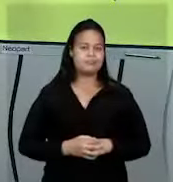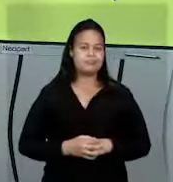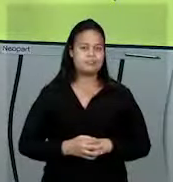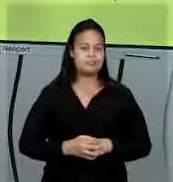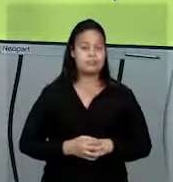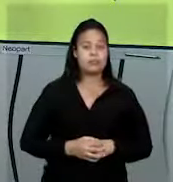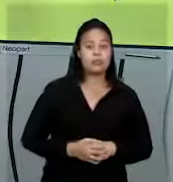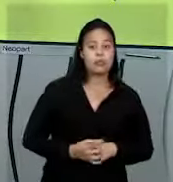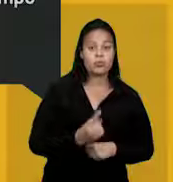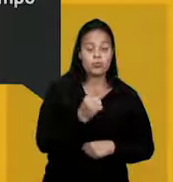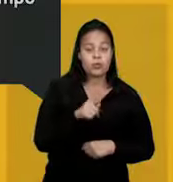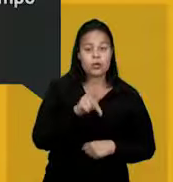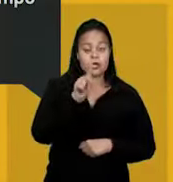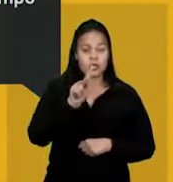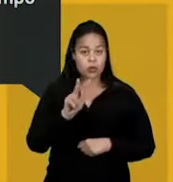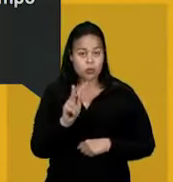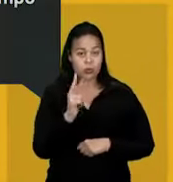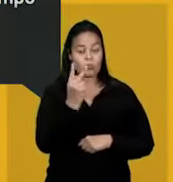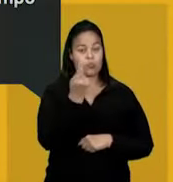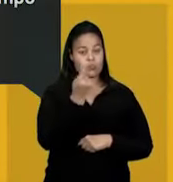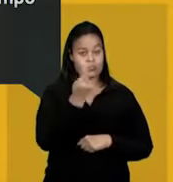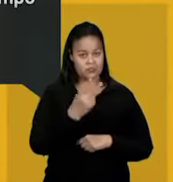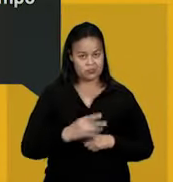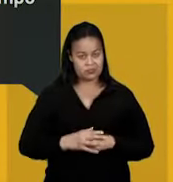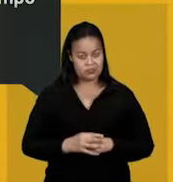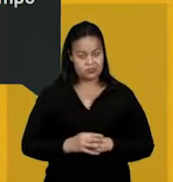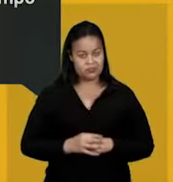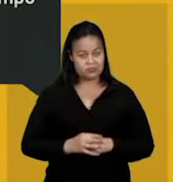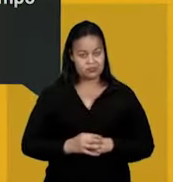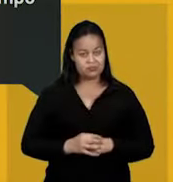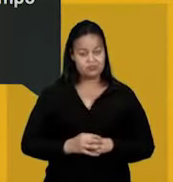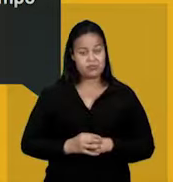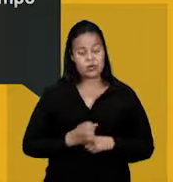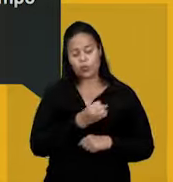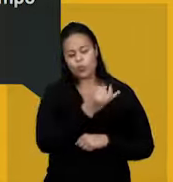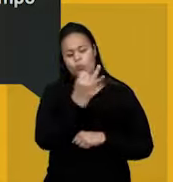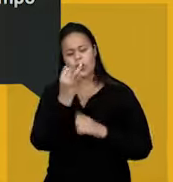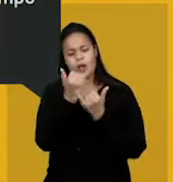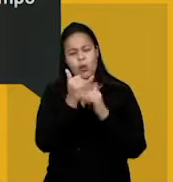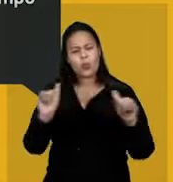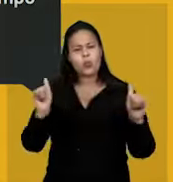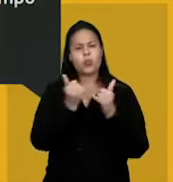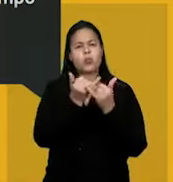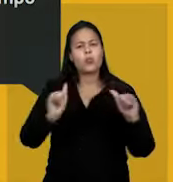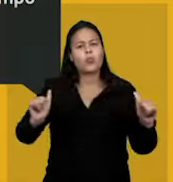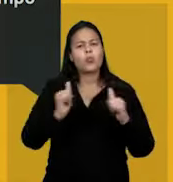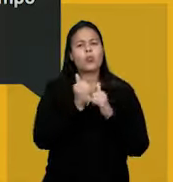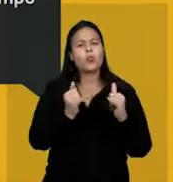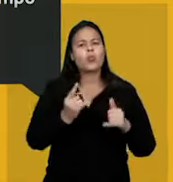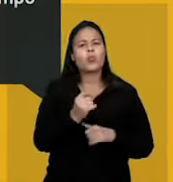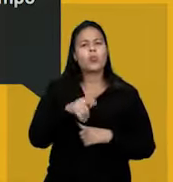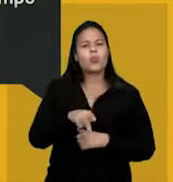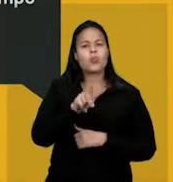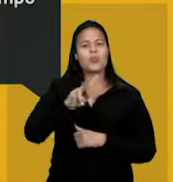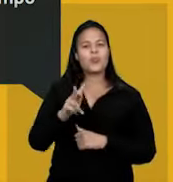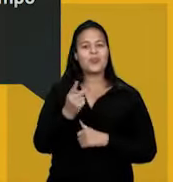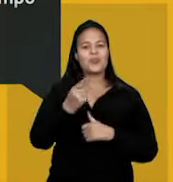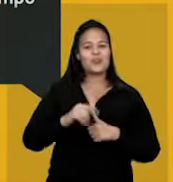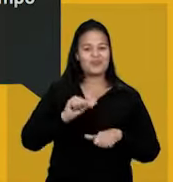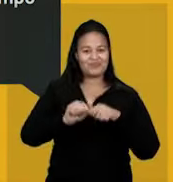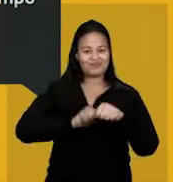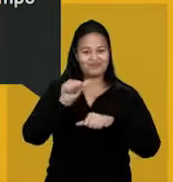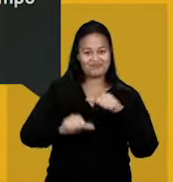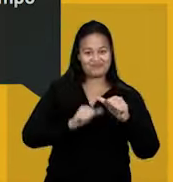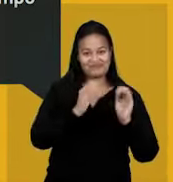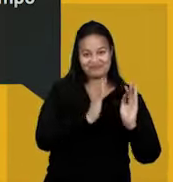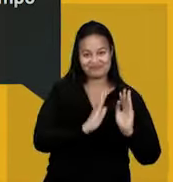1 kWh é, então, a quantidade de energia de 1 kW que é transformada no intervalo